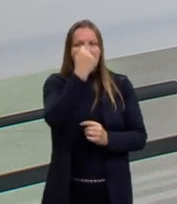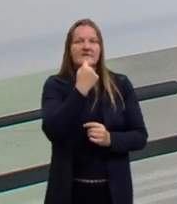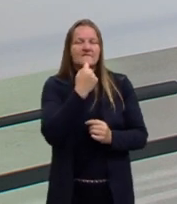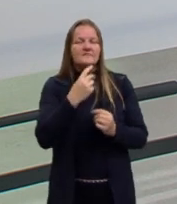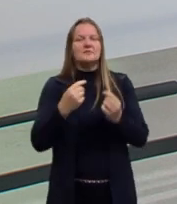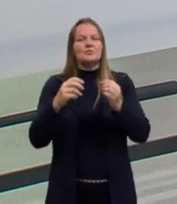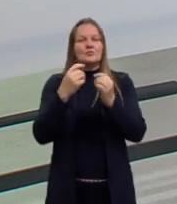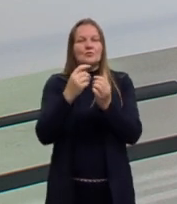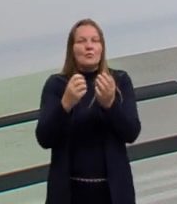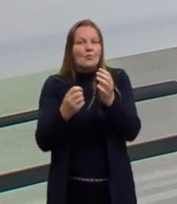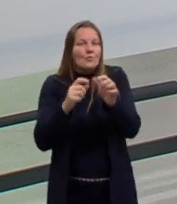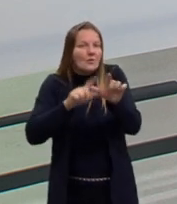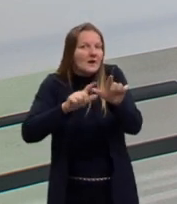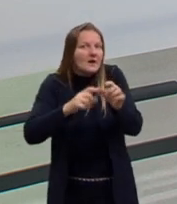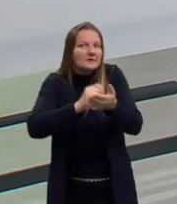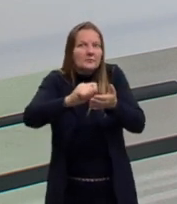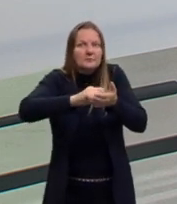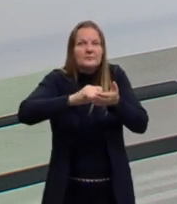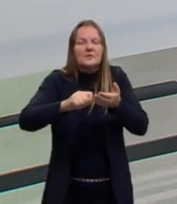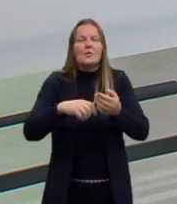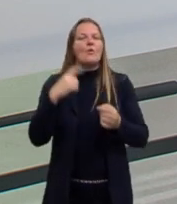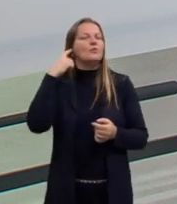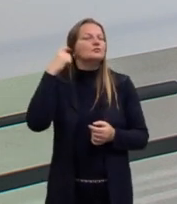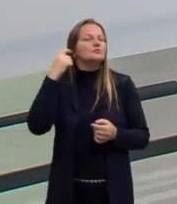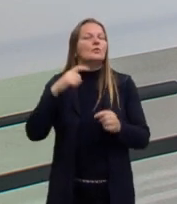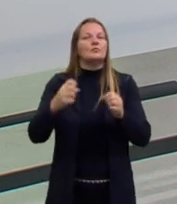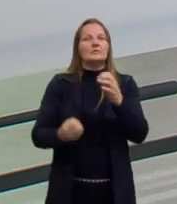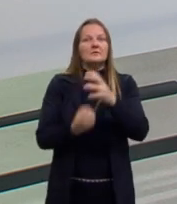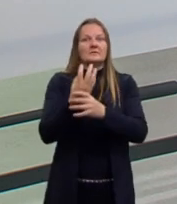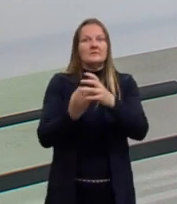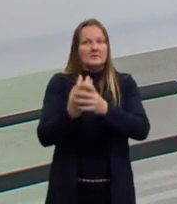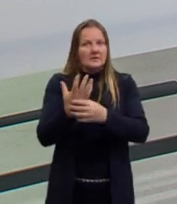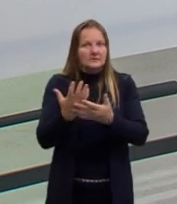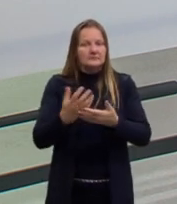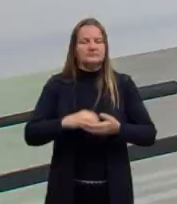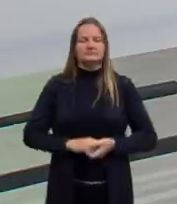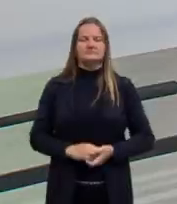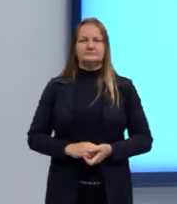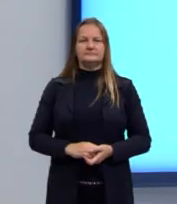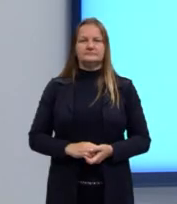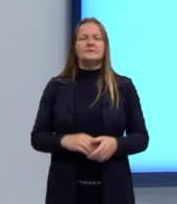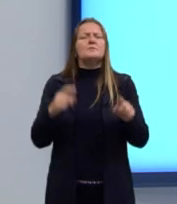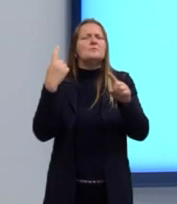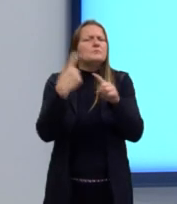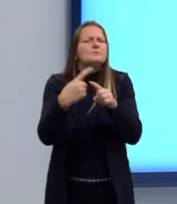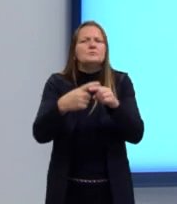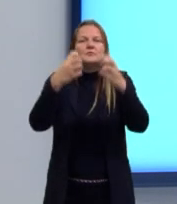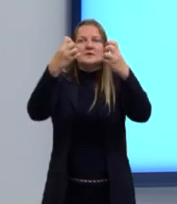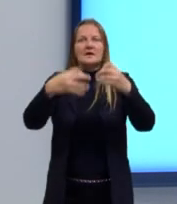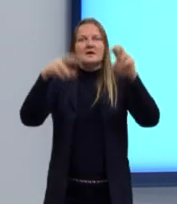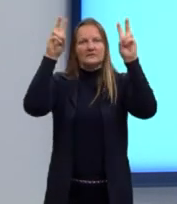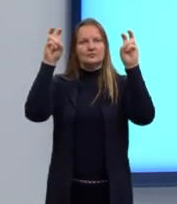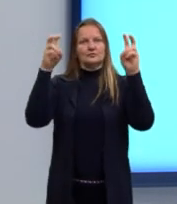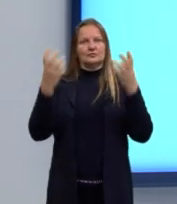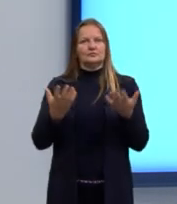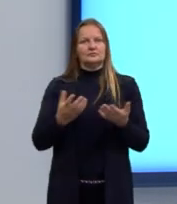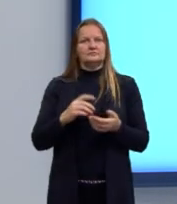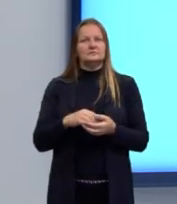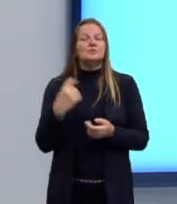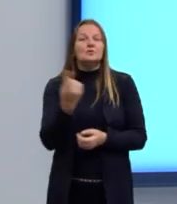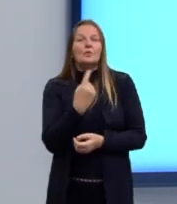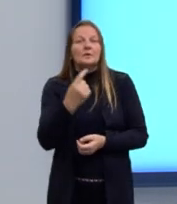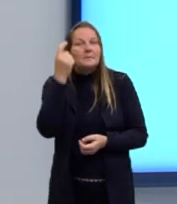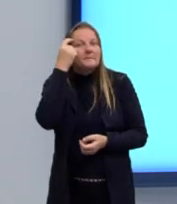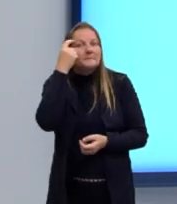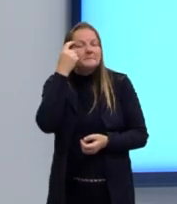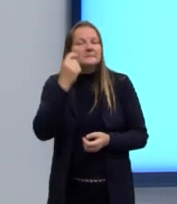letras seja estilo de som produzido Por que que a gente está tratando desse assunto se a gente está